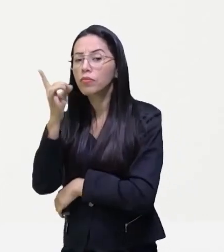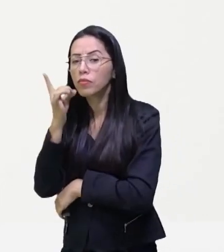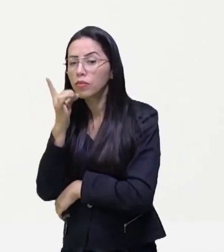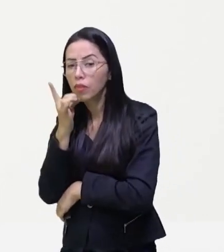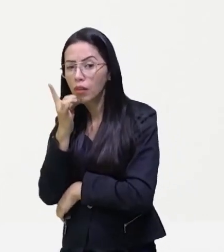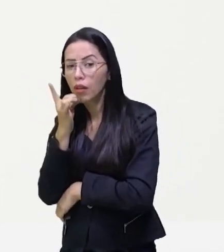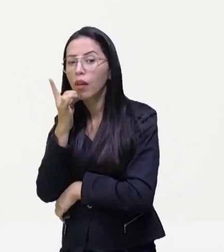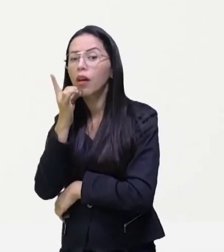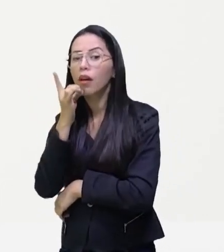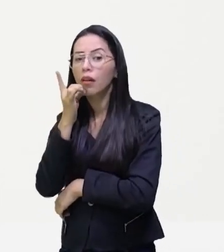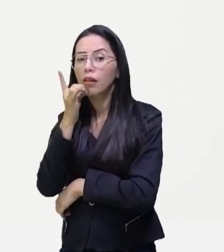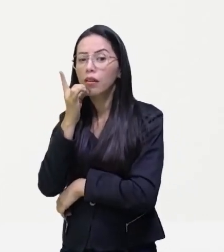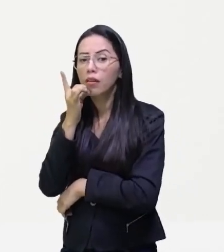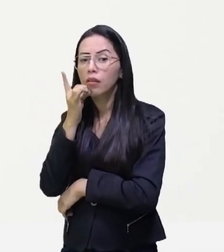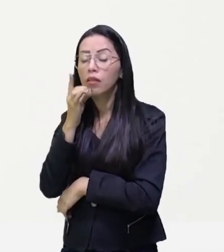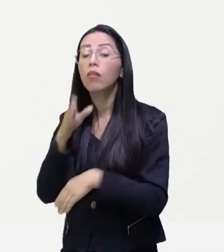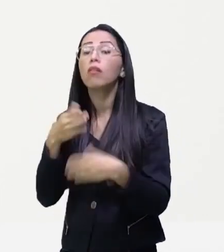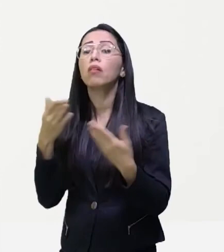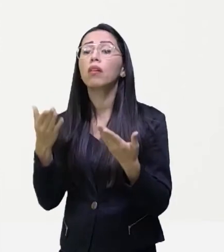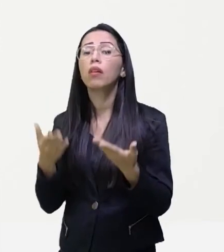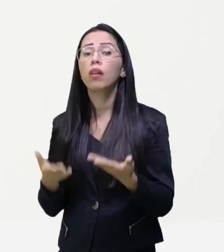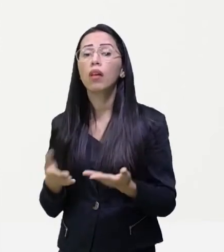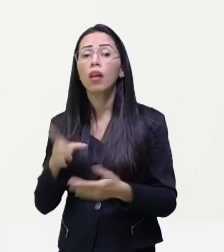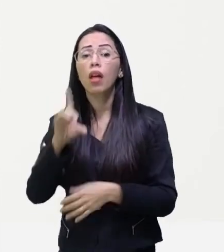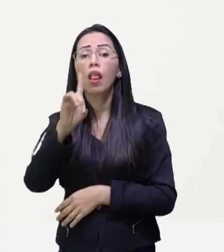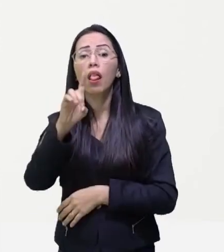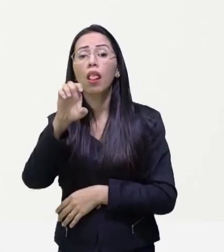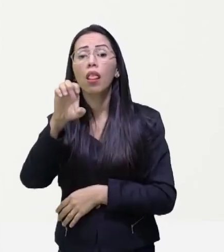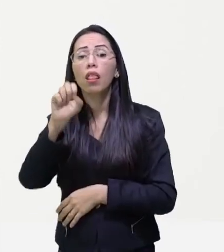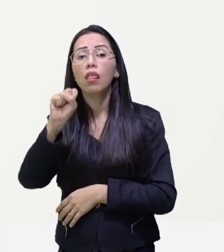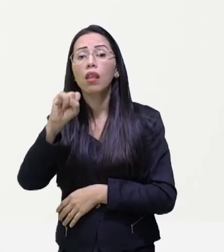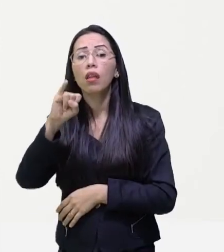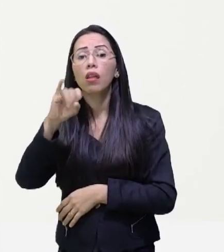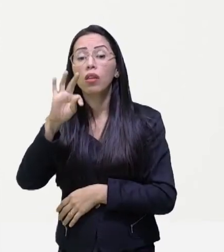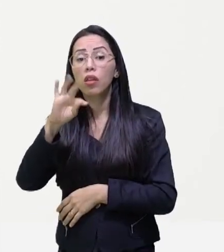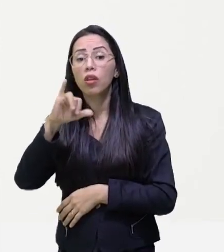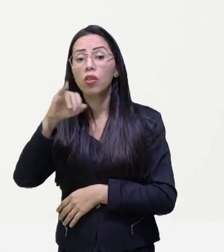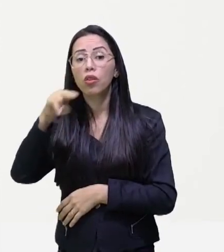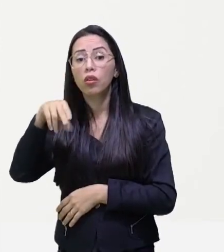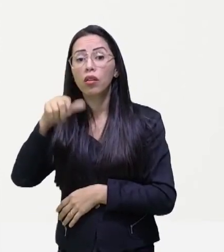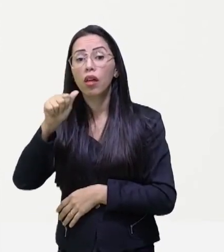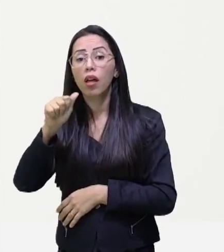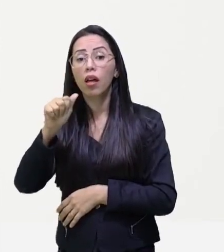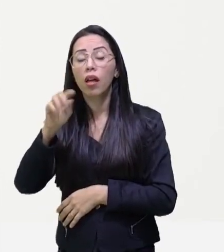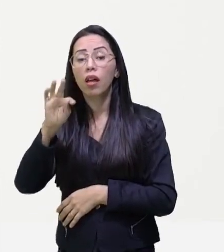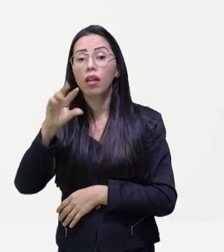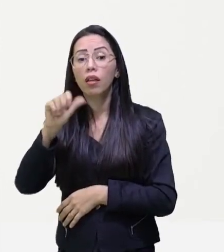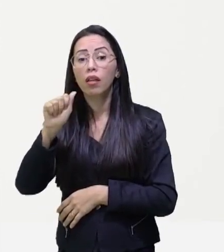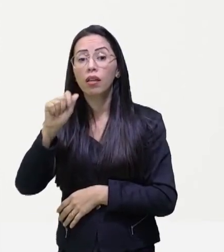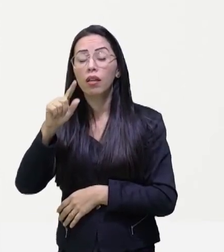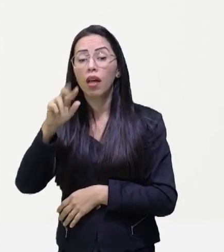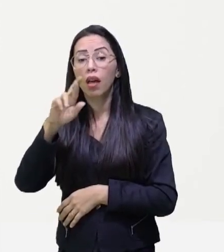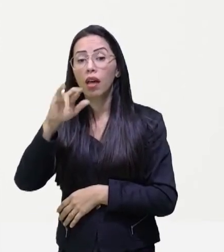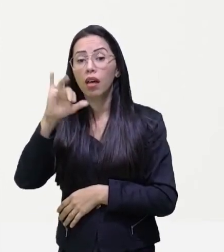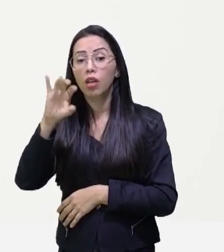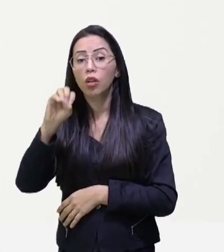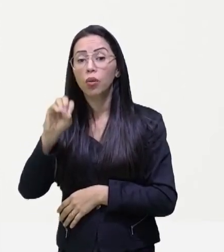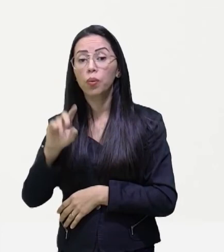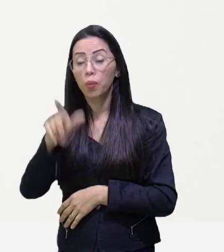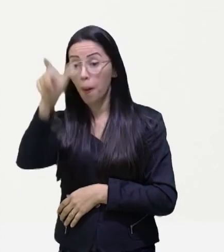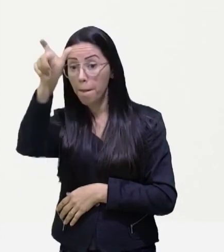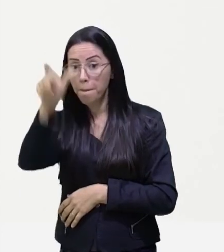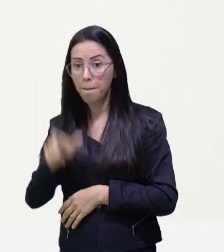o destinatário. Quem é o destinatário mesmo? É quem? Quem recebe, não é